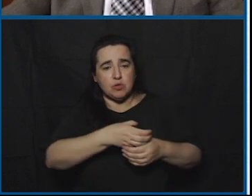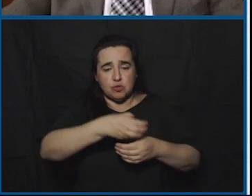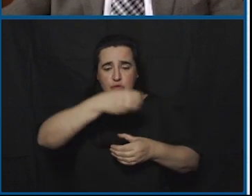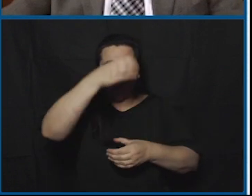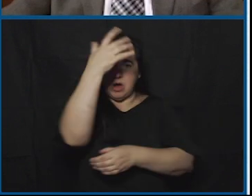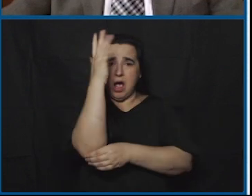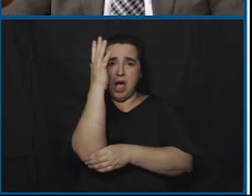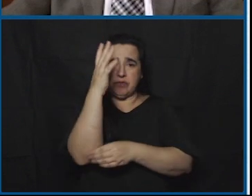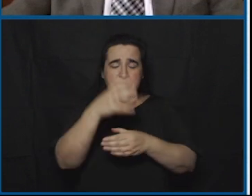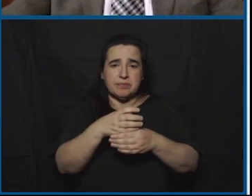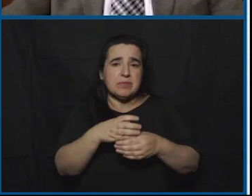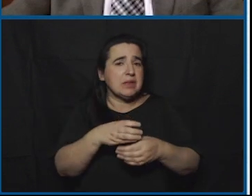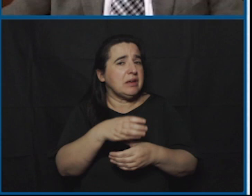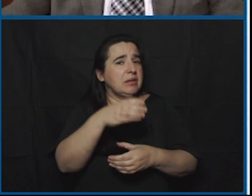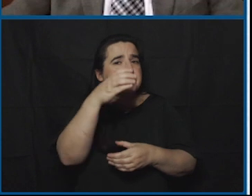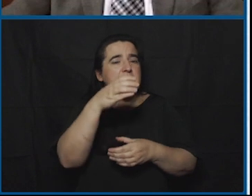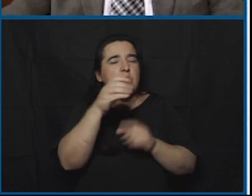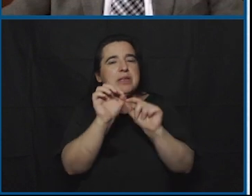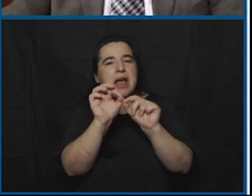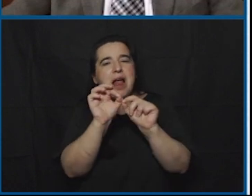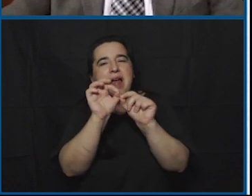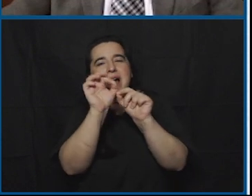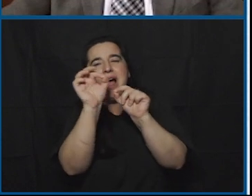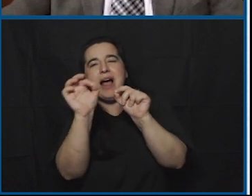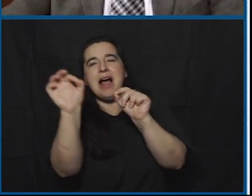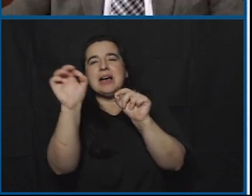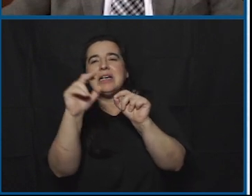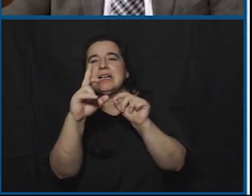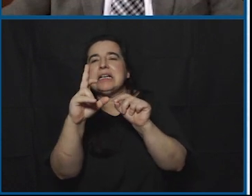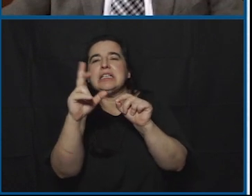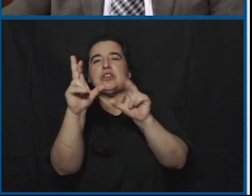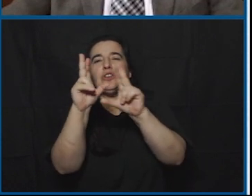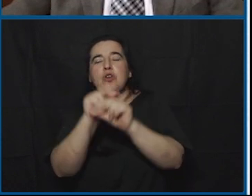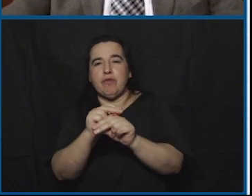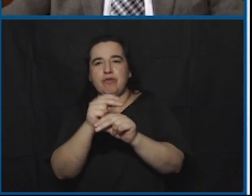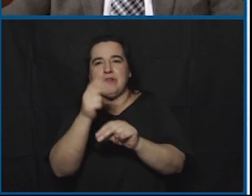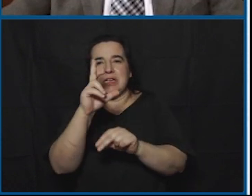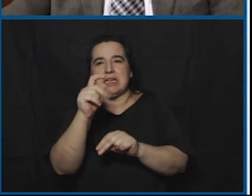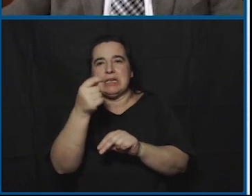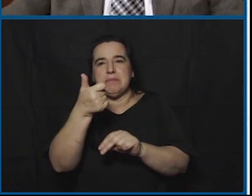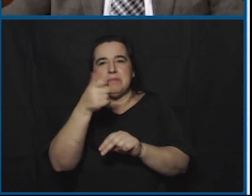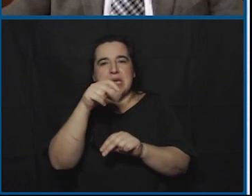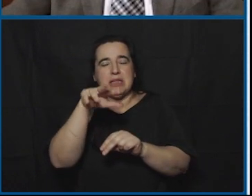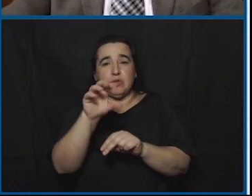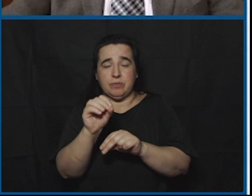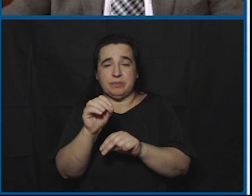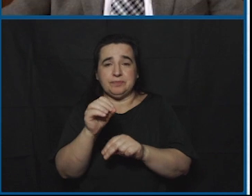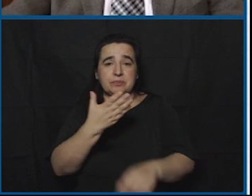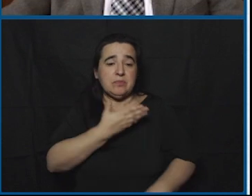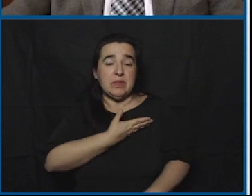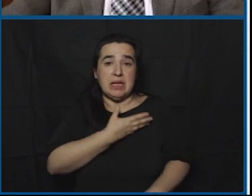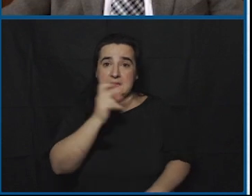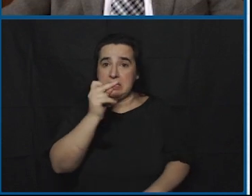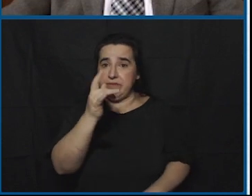então, sai este rebento, este renovo. E Davi, embora não esteja